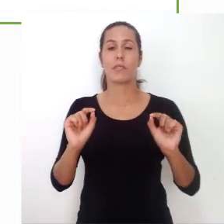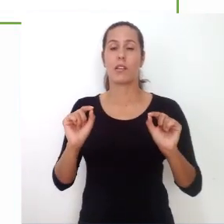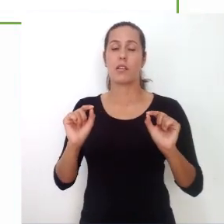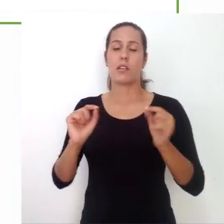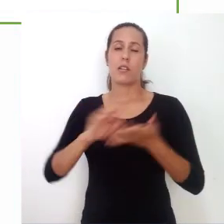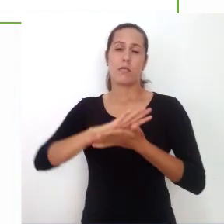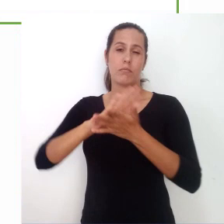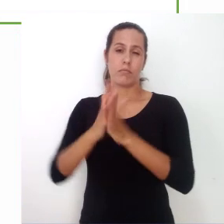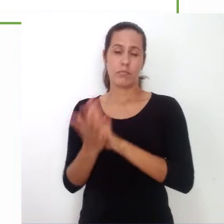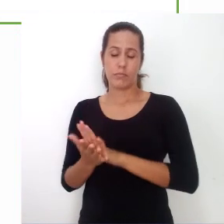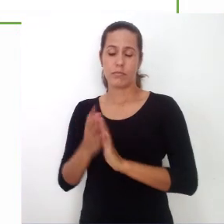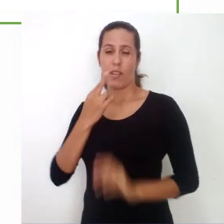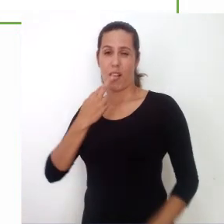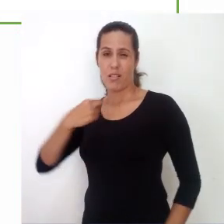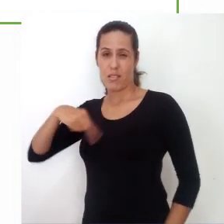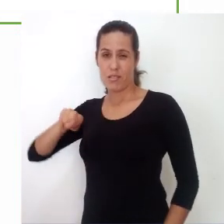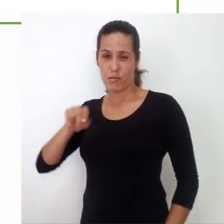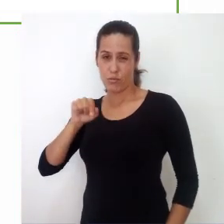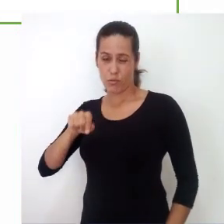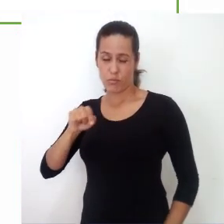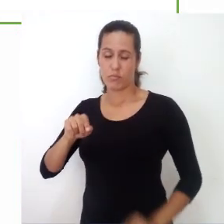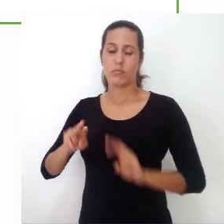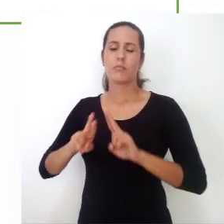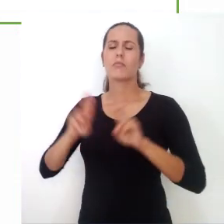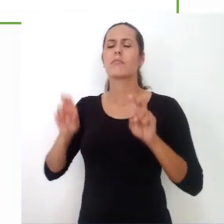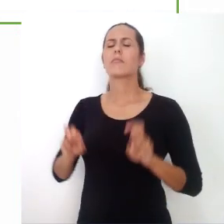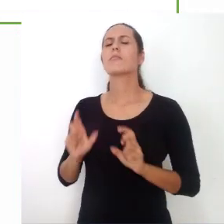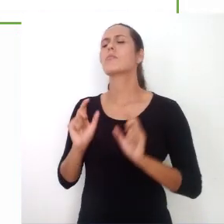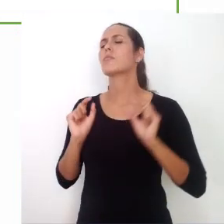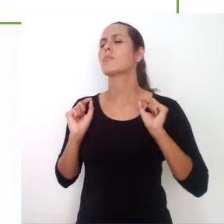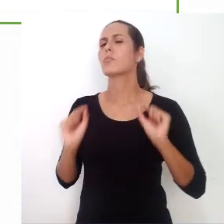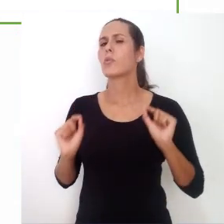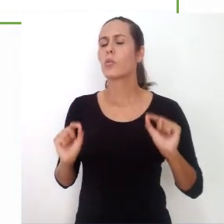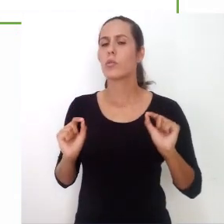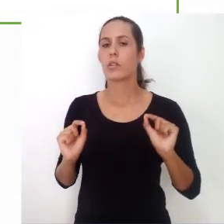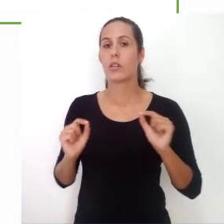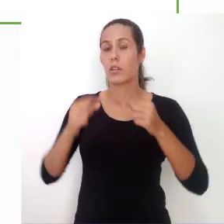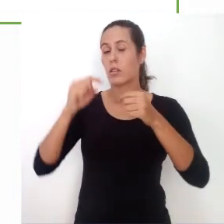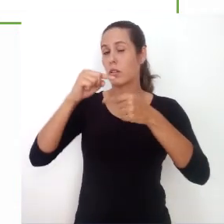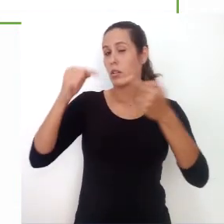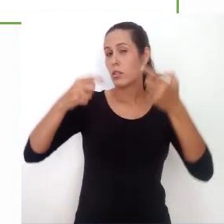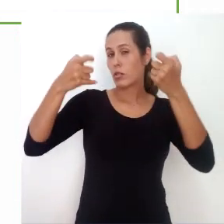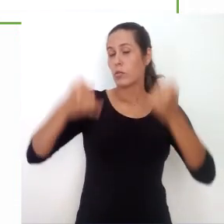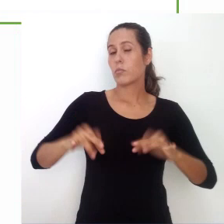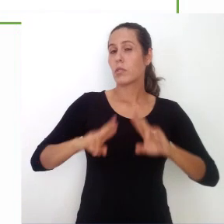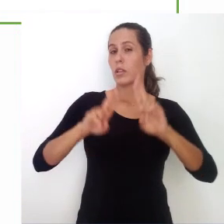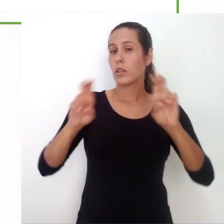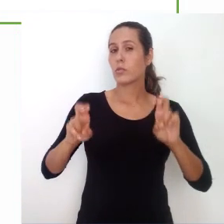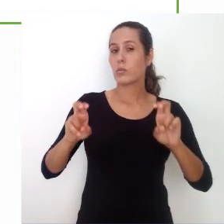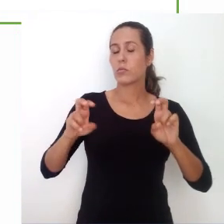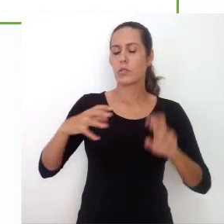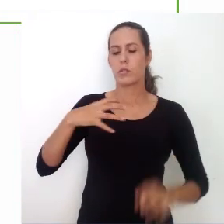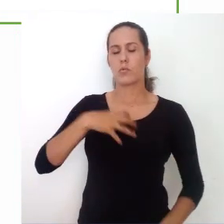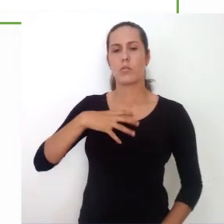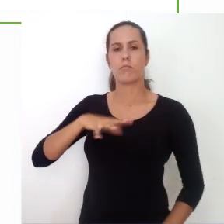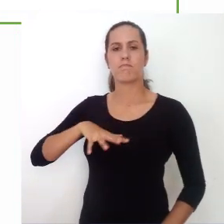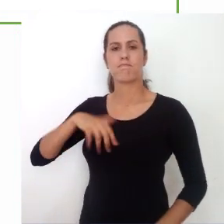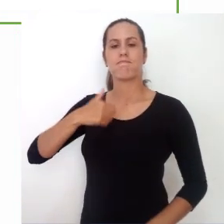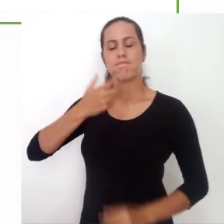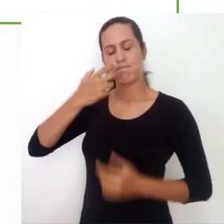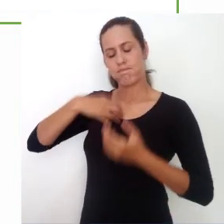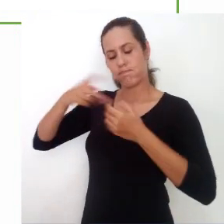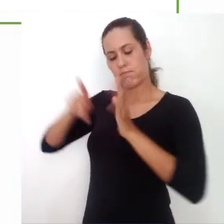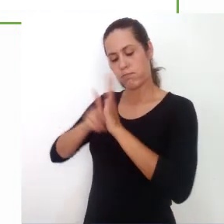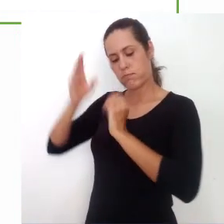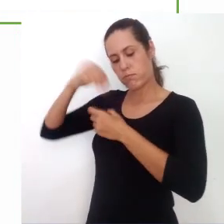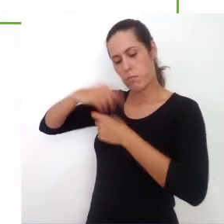entendemos que a intolerância religiosa é um termo que descreve a atitude mental